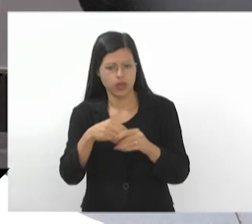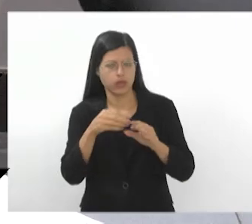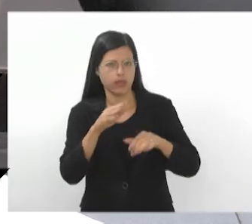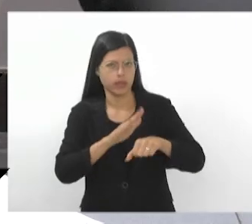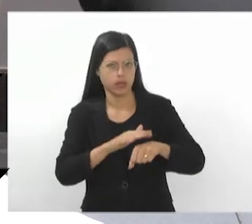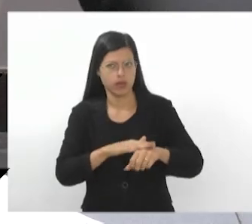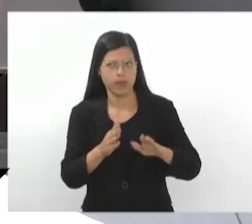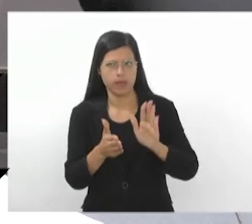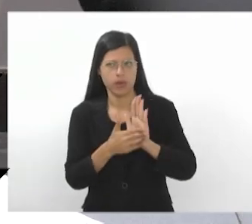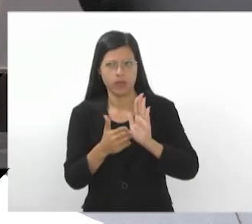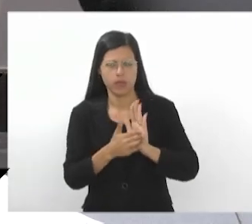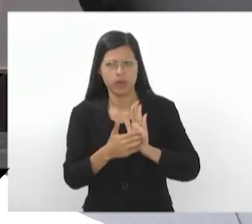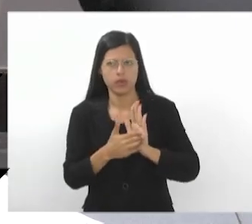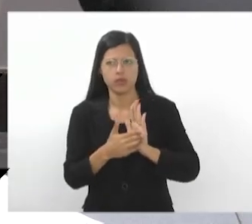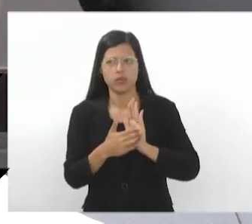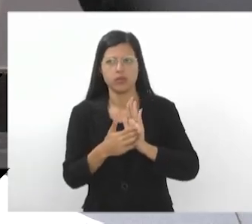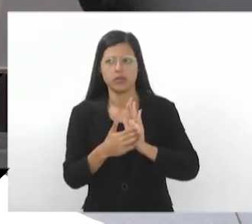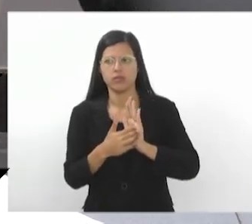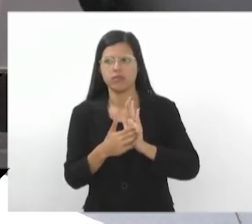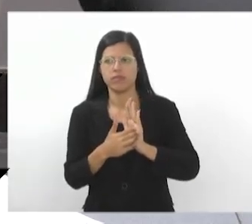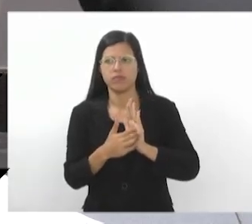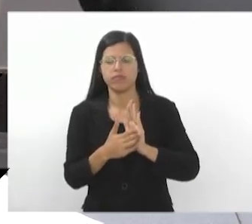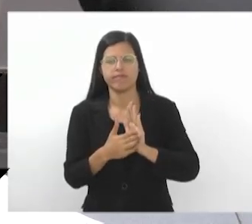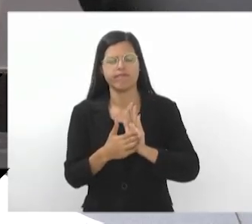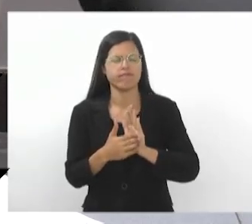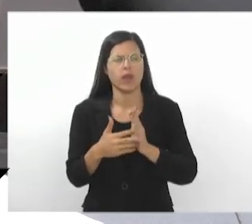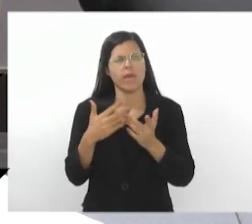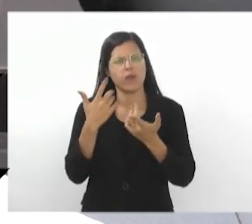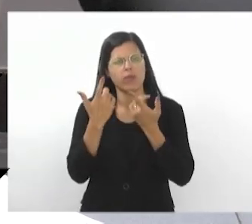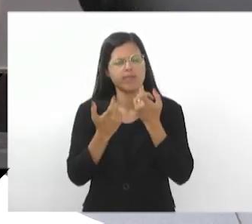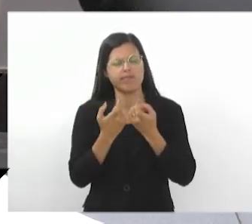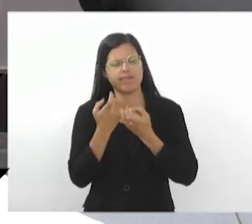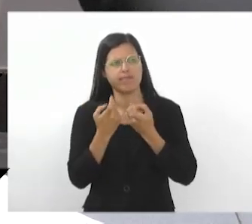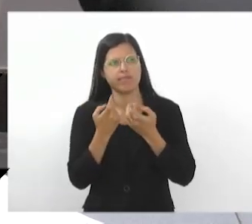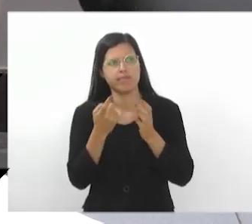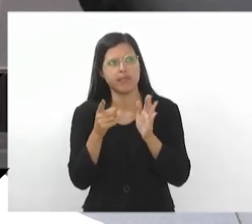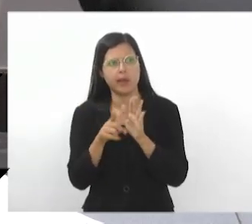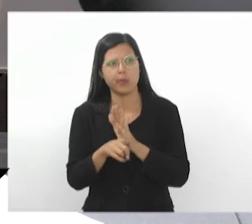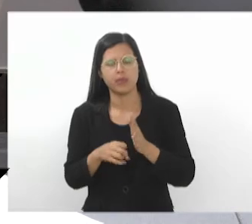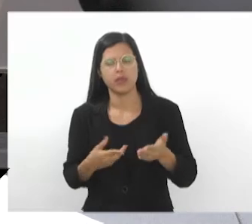proposta. Aí eu me pergunto, né?